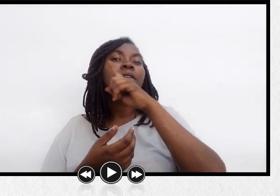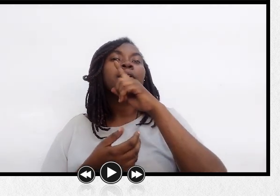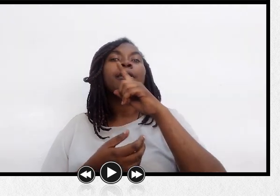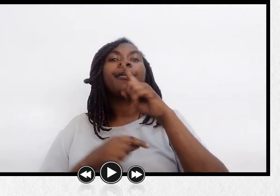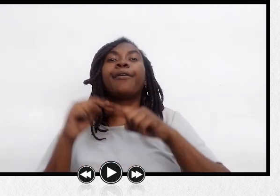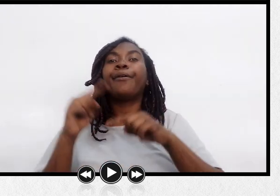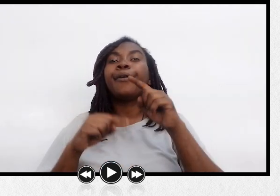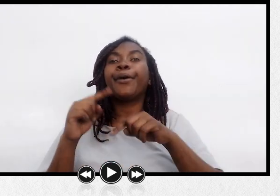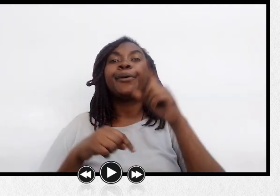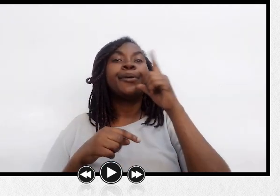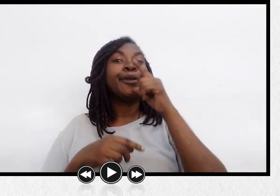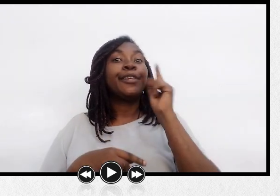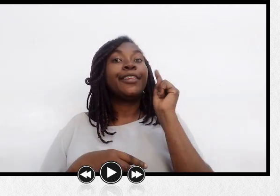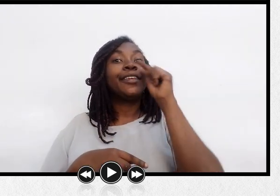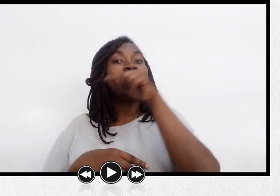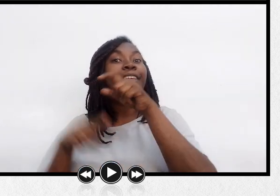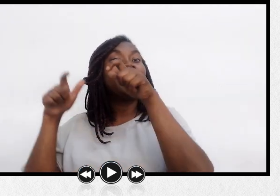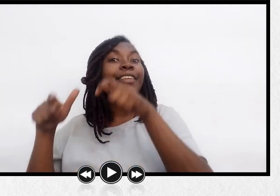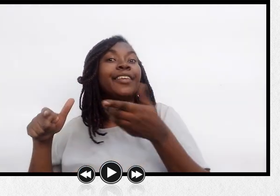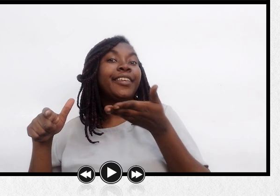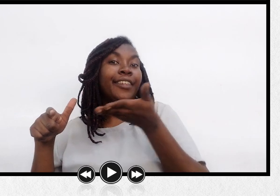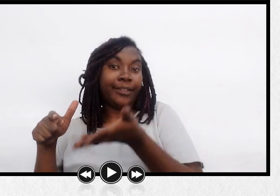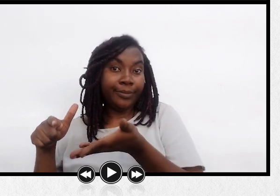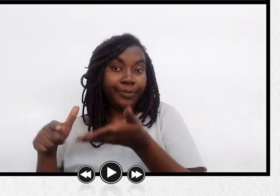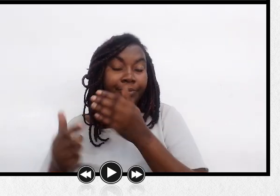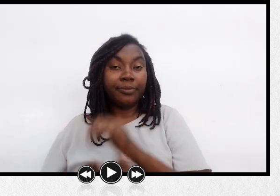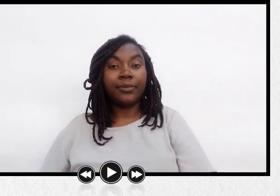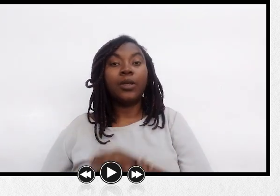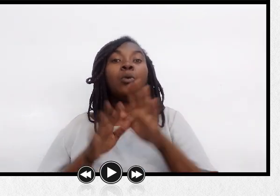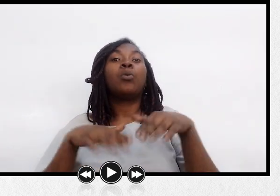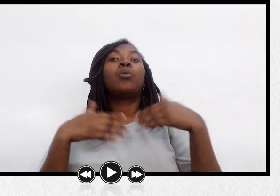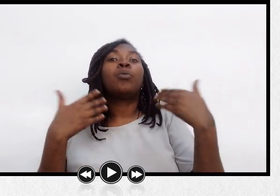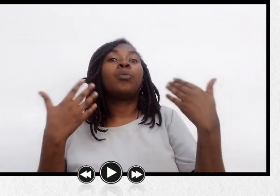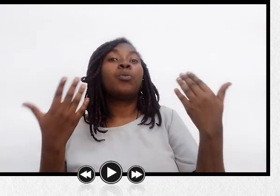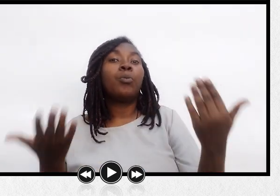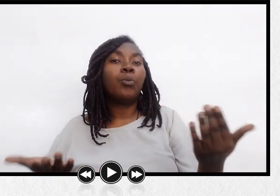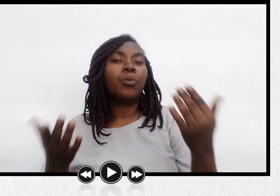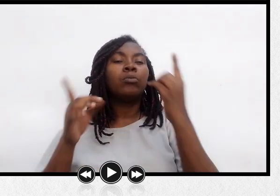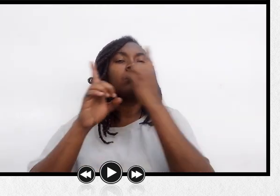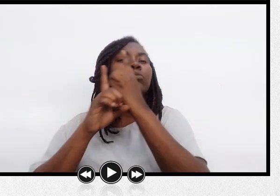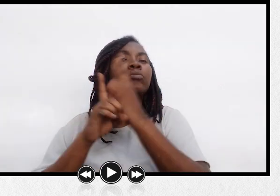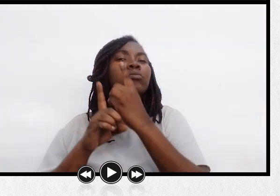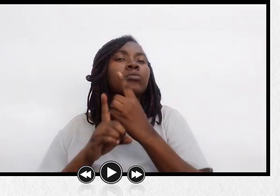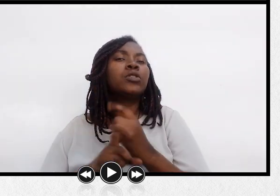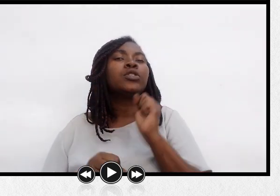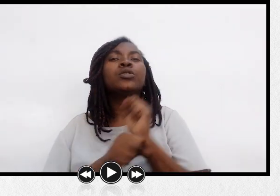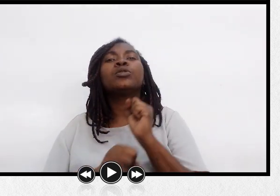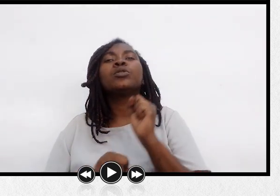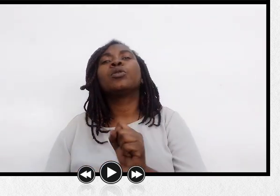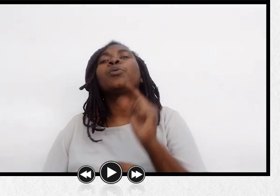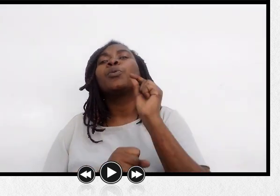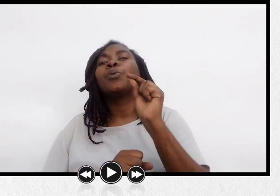dos recursos hídricos naquela bacia hidrográfica. E Sim. Qual é o prognóstico? Quer dizer, o que se espera